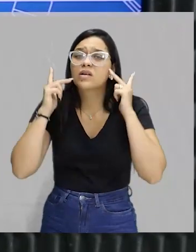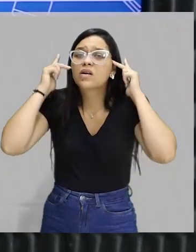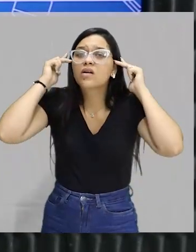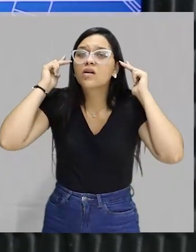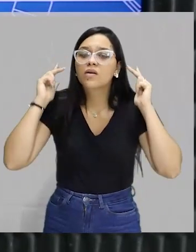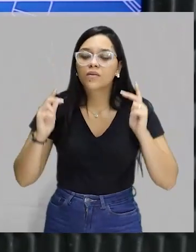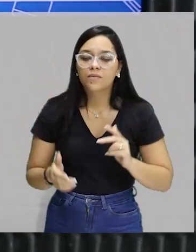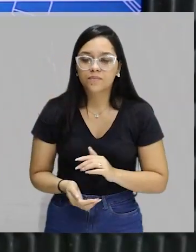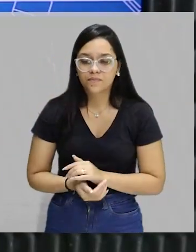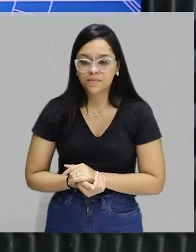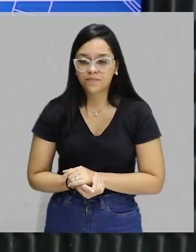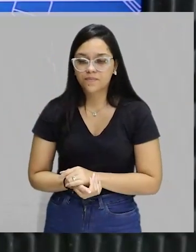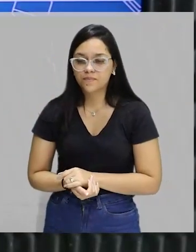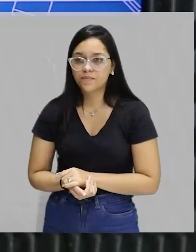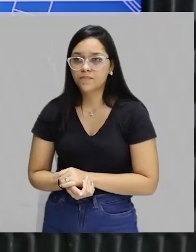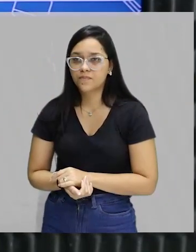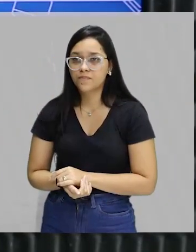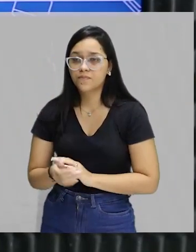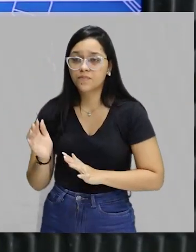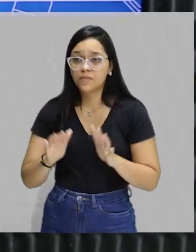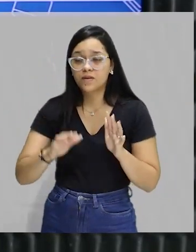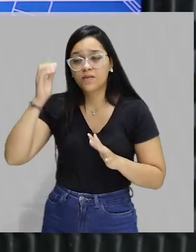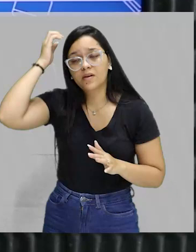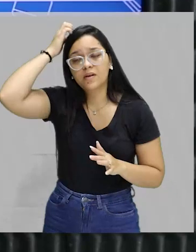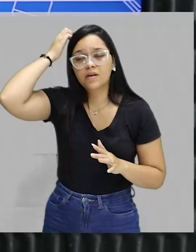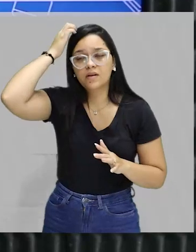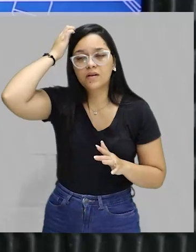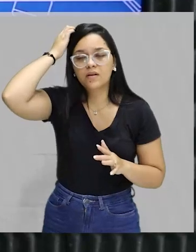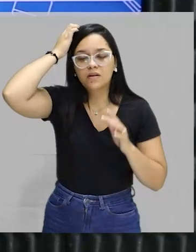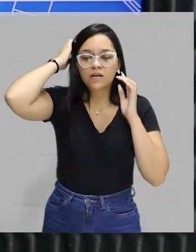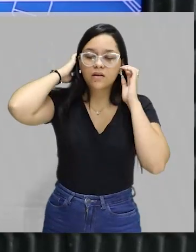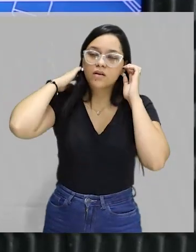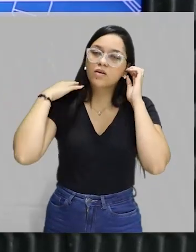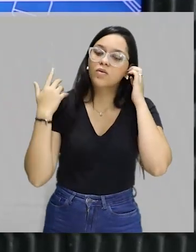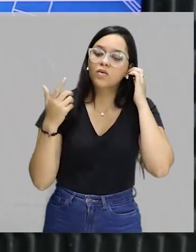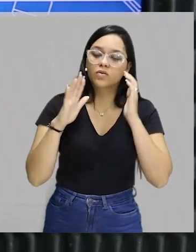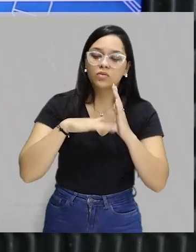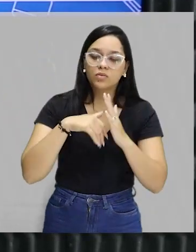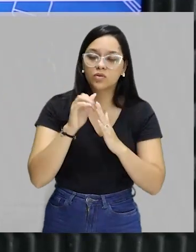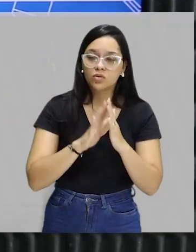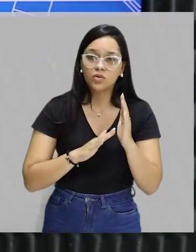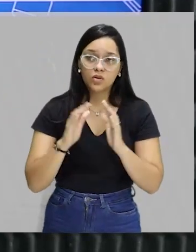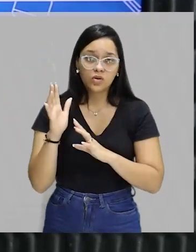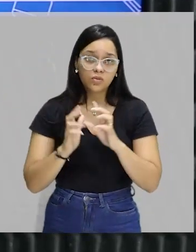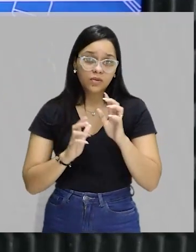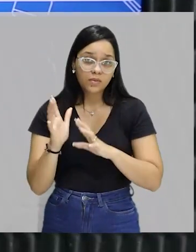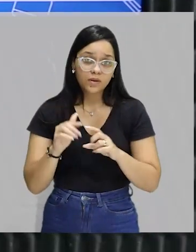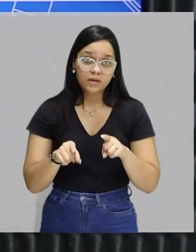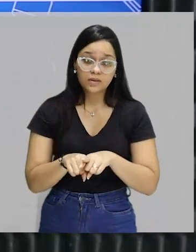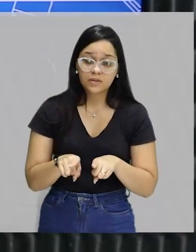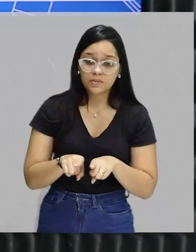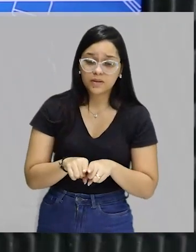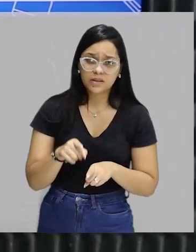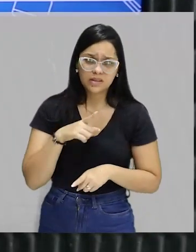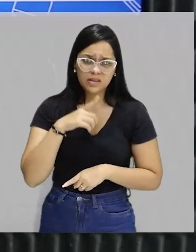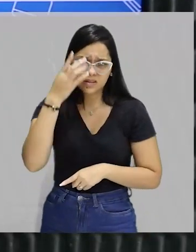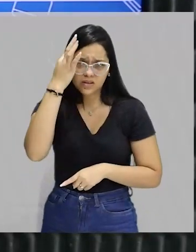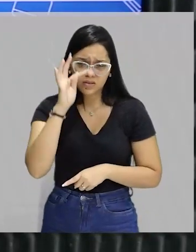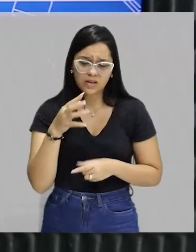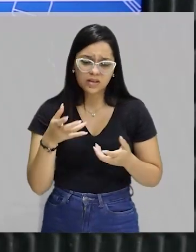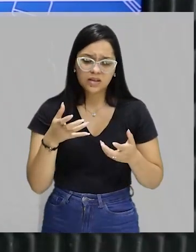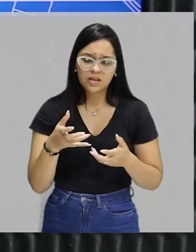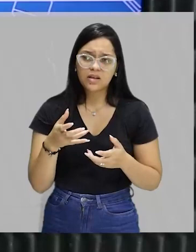orelha? Talvez ele tenha se descontrolado com um outro pintor na época em uma briga. Segundo uma das teorias, ele